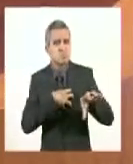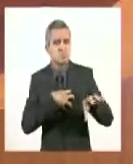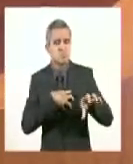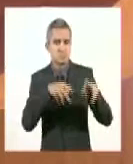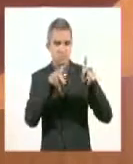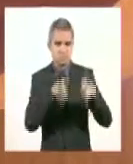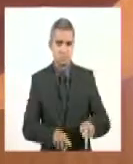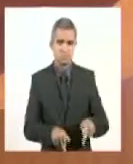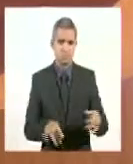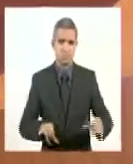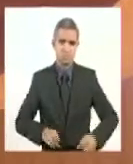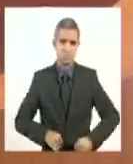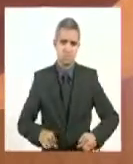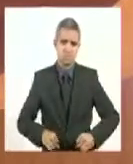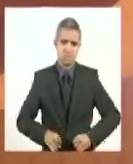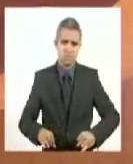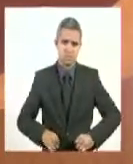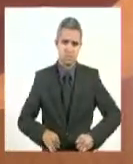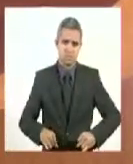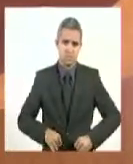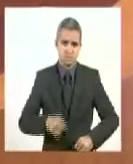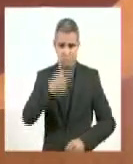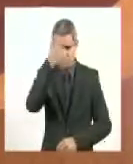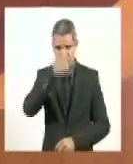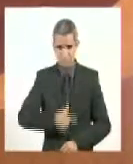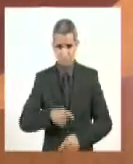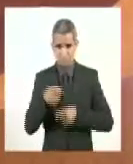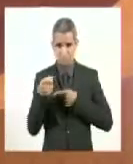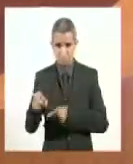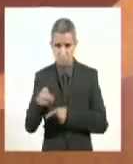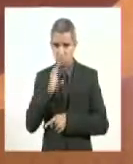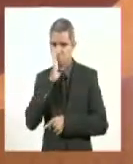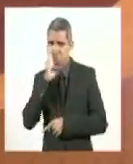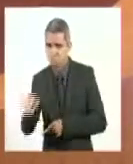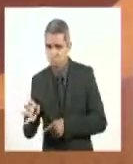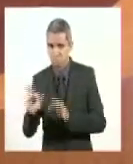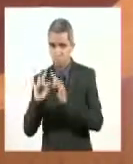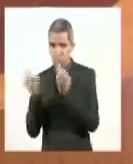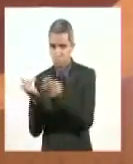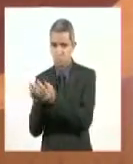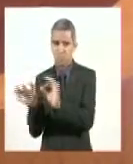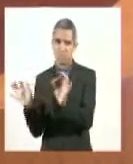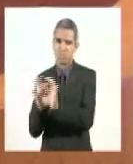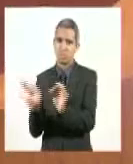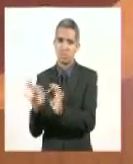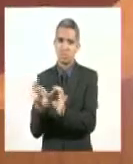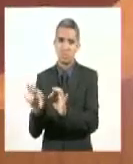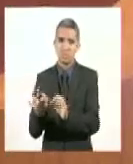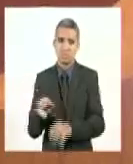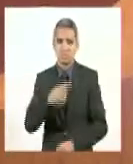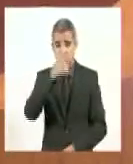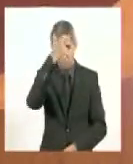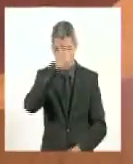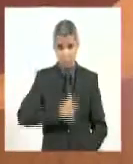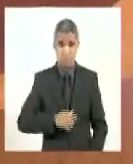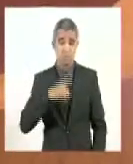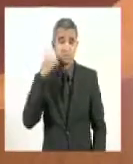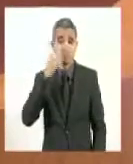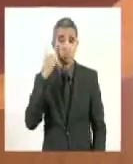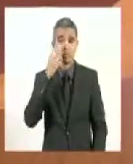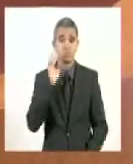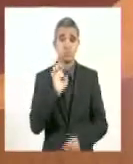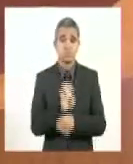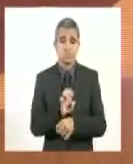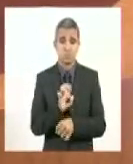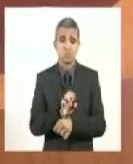para acusar e nem defender família de ninguém. Agora estou aqui como deputada estadual para